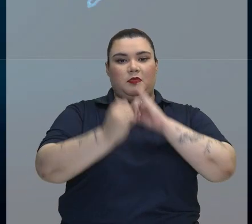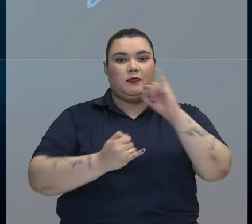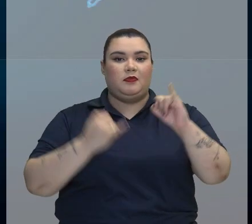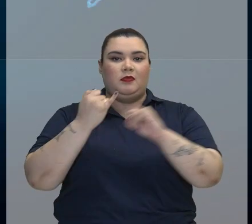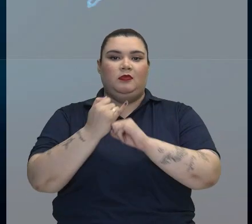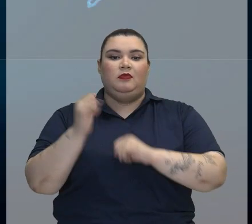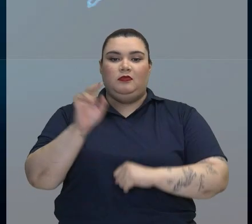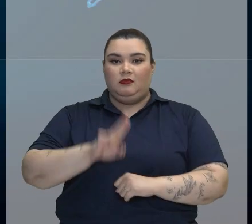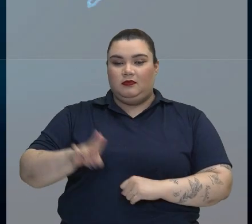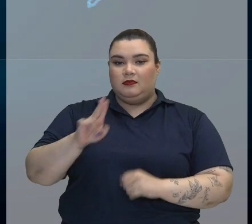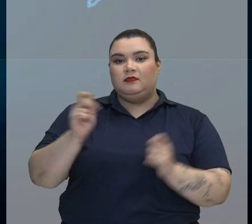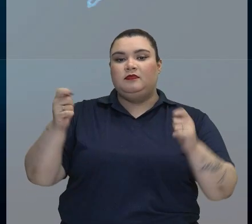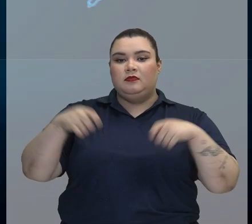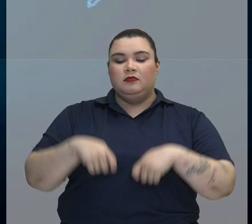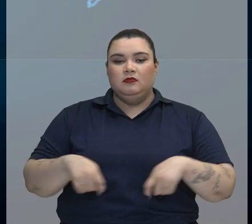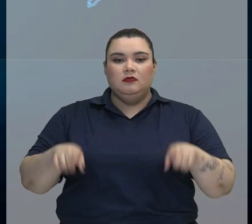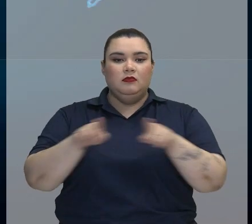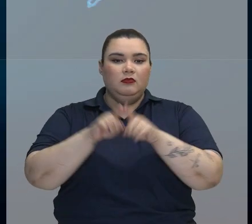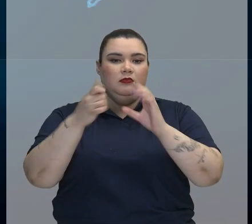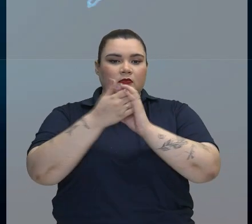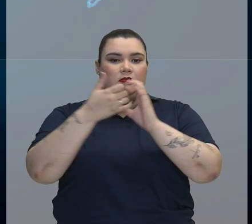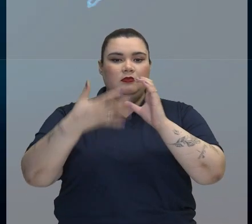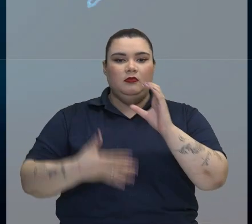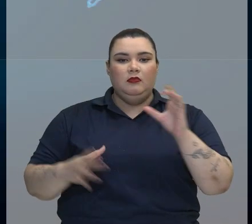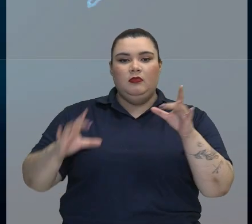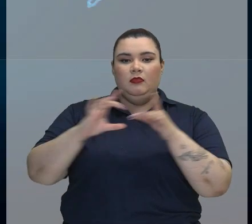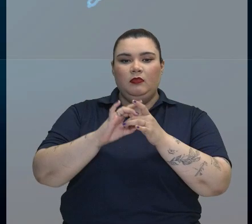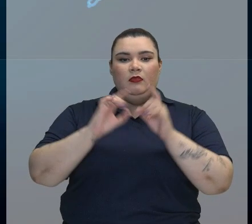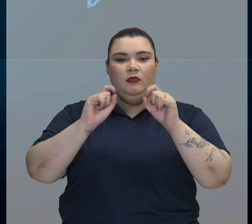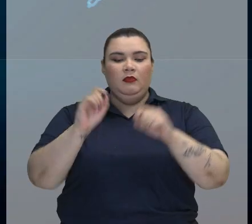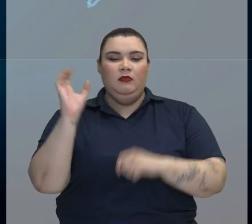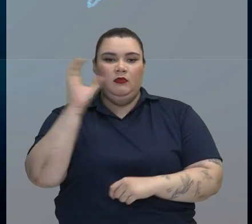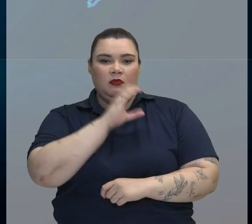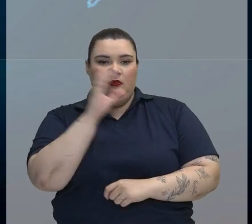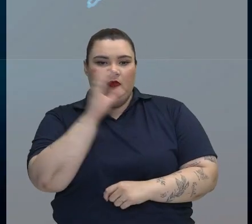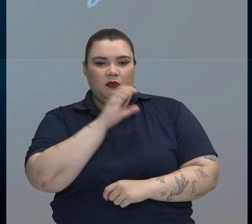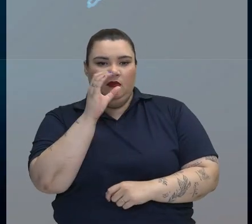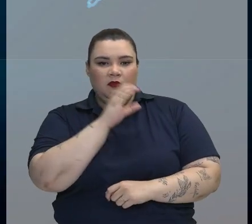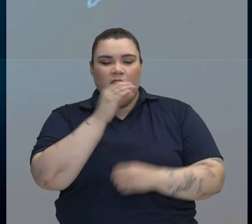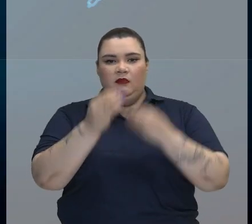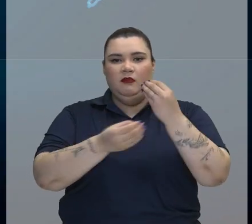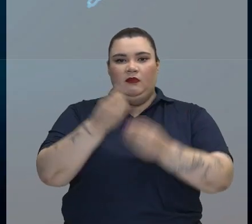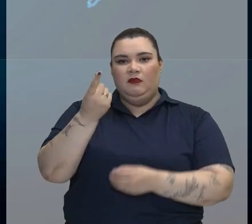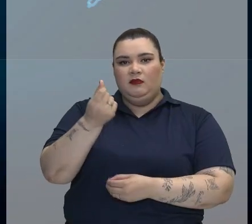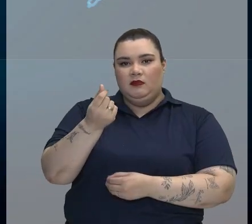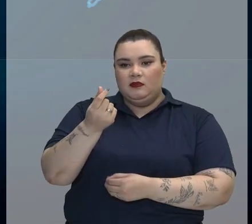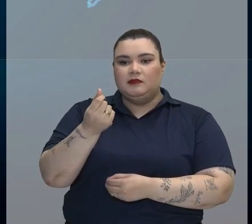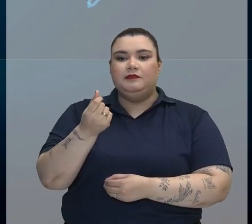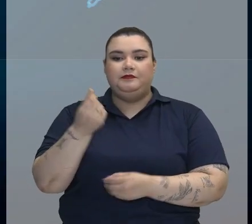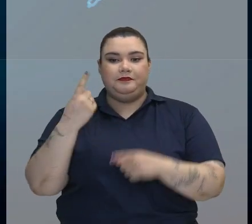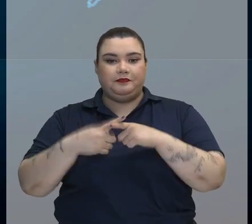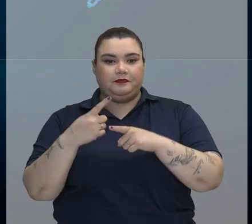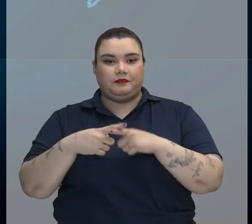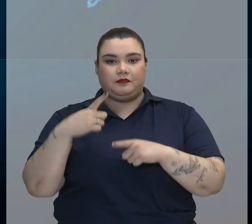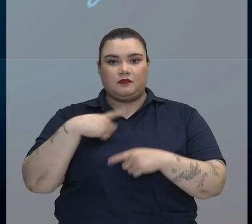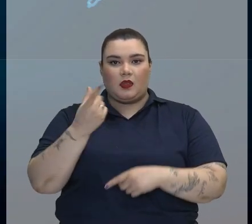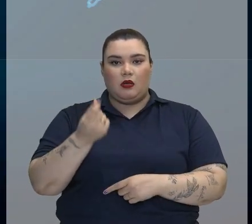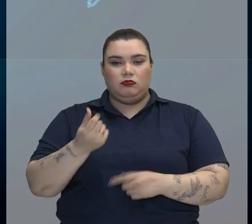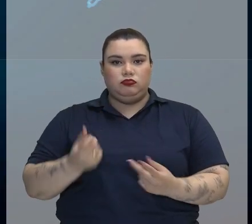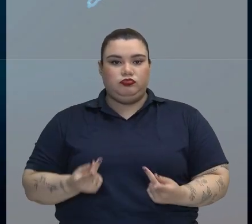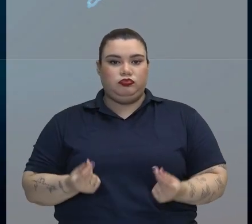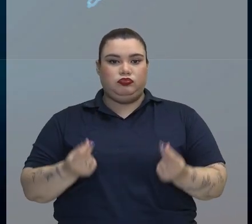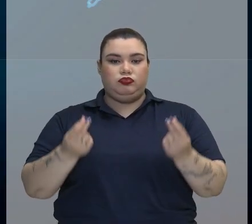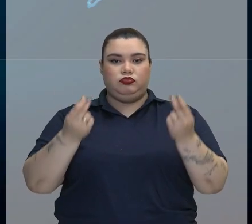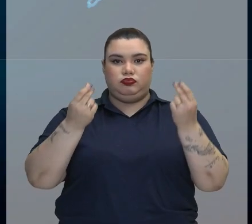ainda as características da globalização vão incluir a aceleração de fluxos de capital, porque a gente vai ter as bolsas de valores,